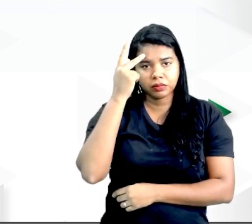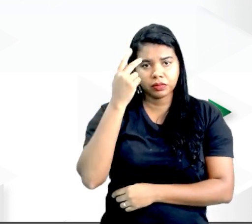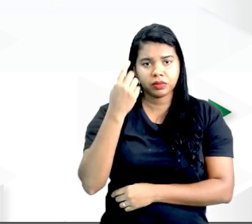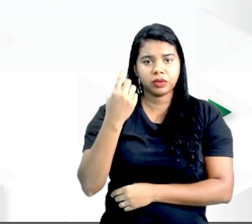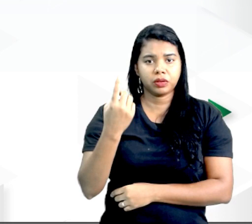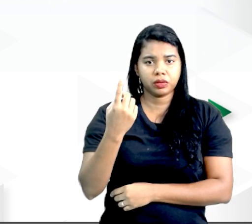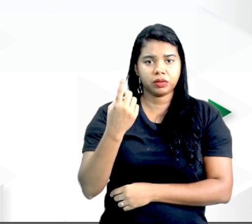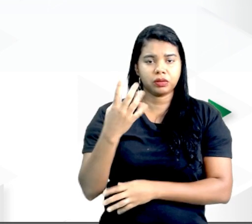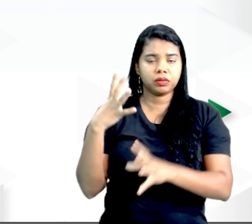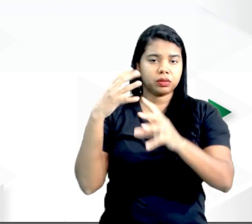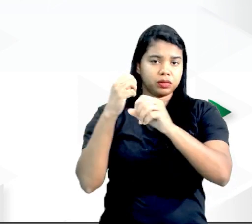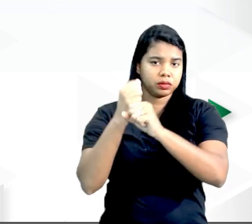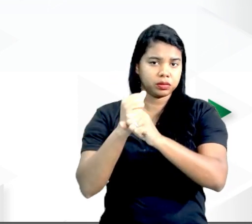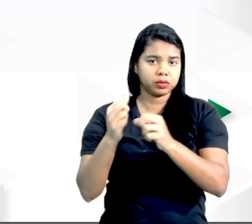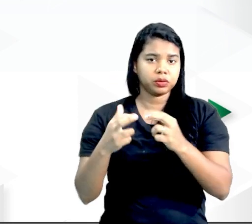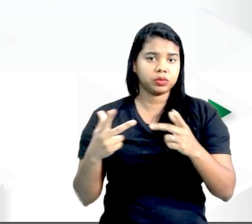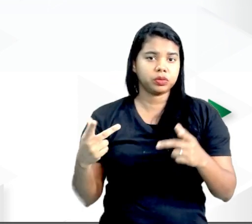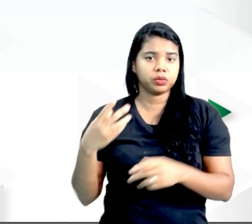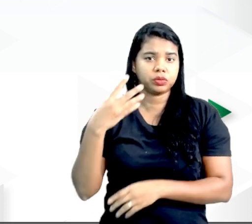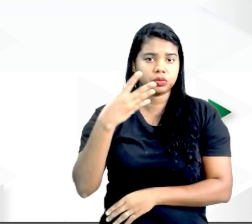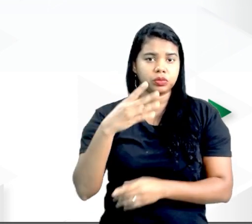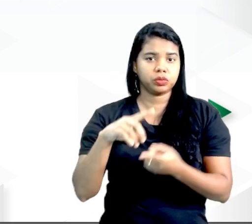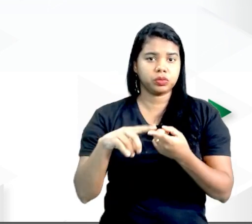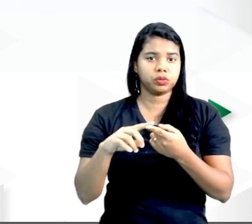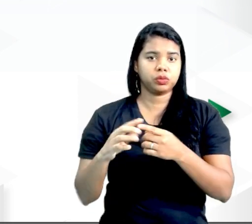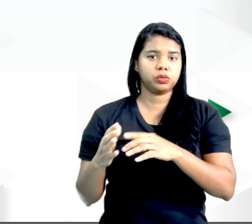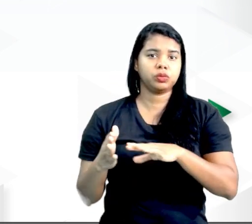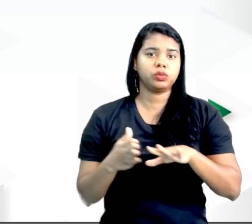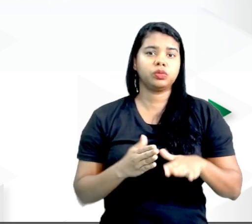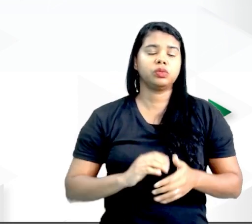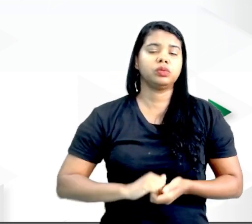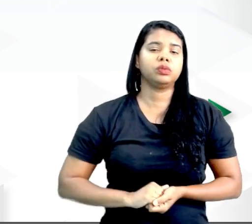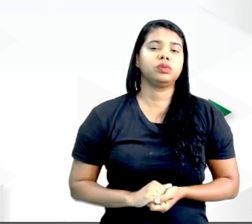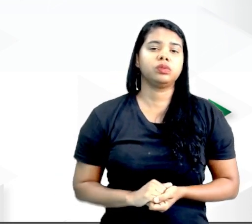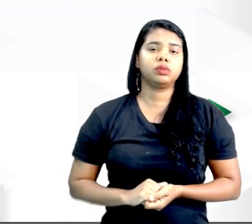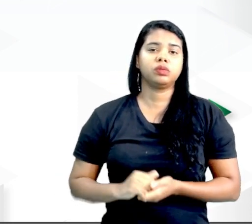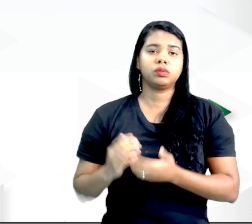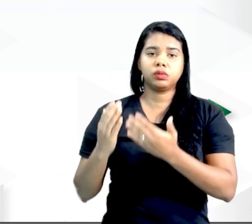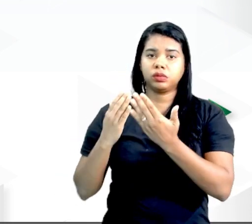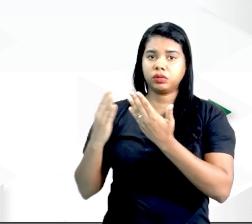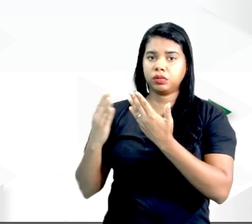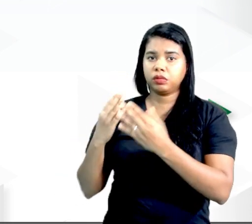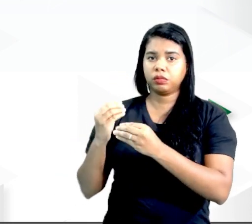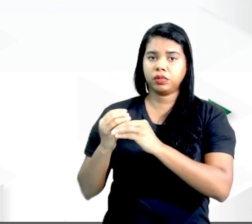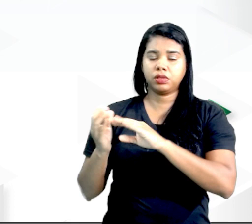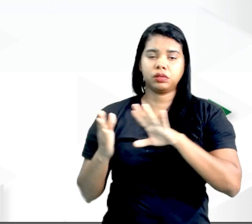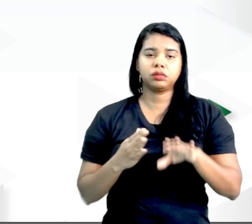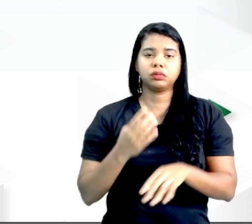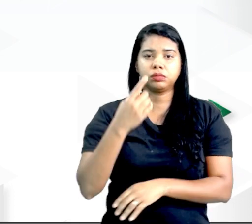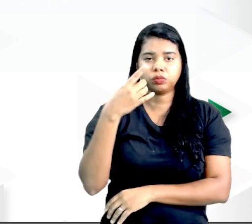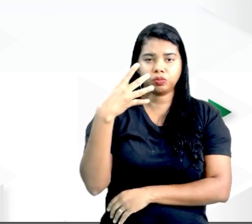mais escuro do que os outros 4. Então, a razão é comparação. 1